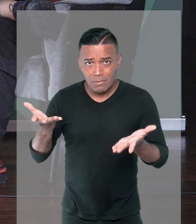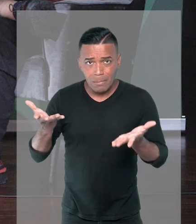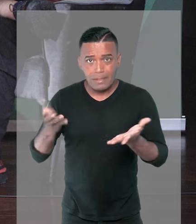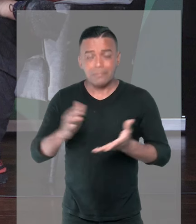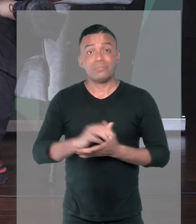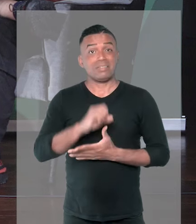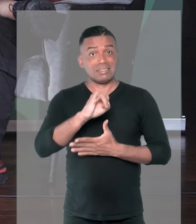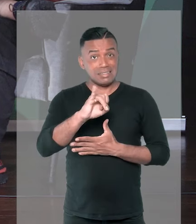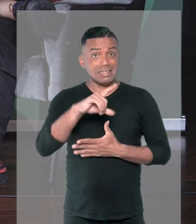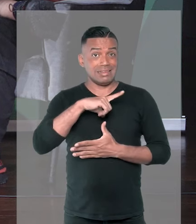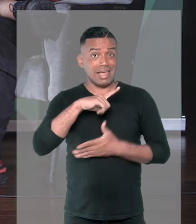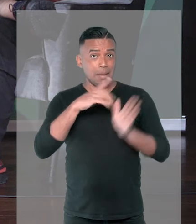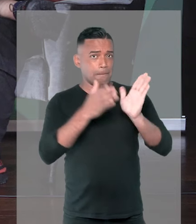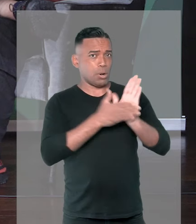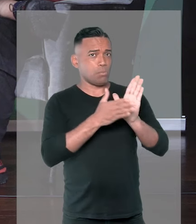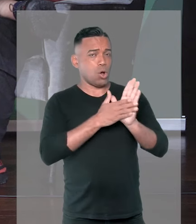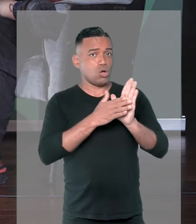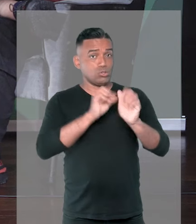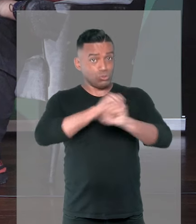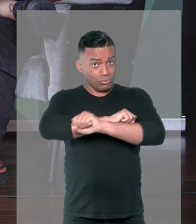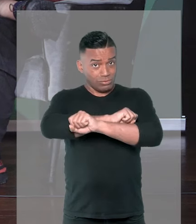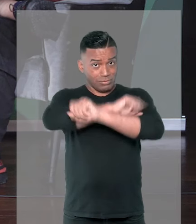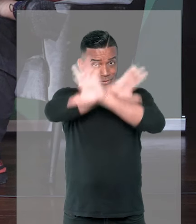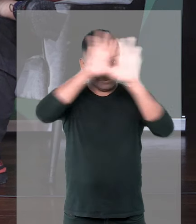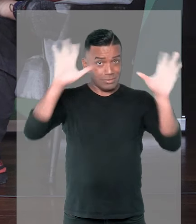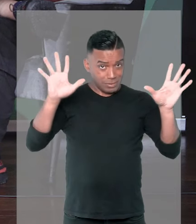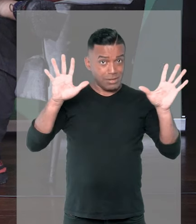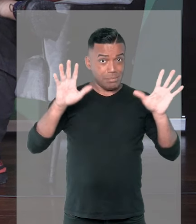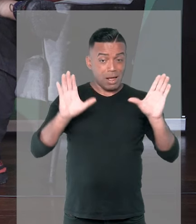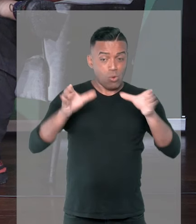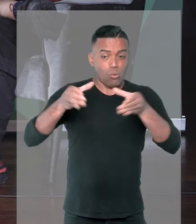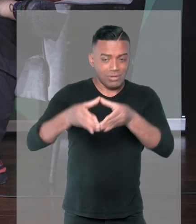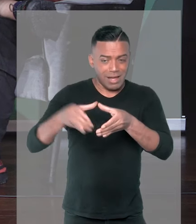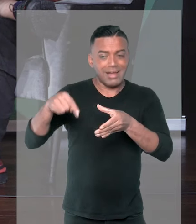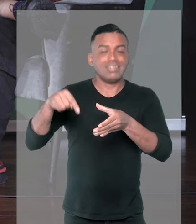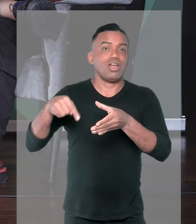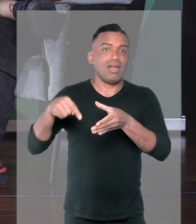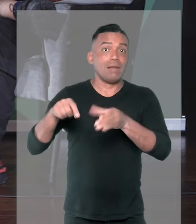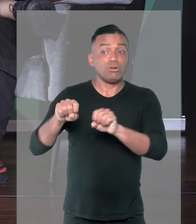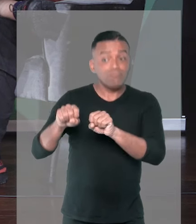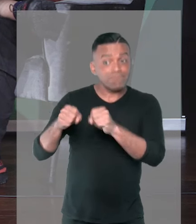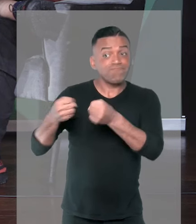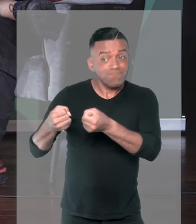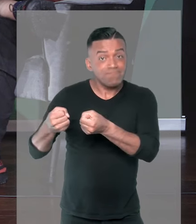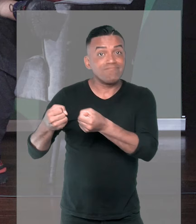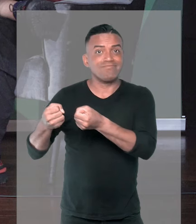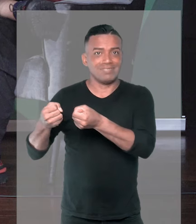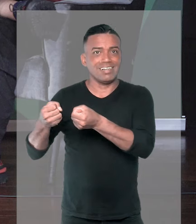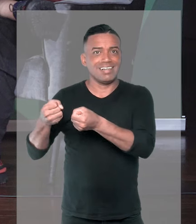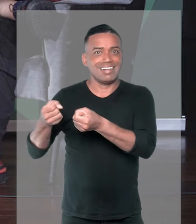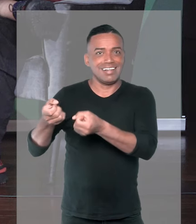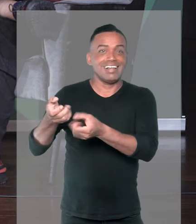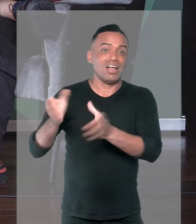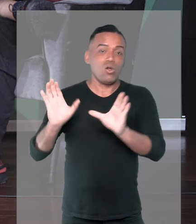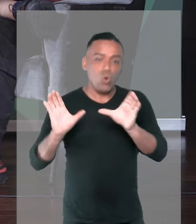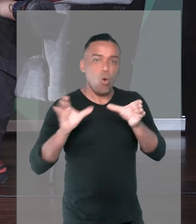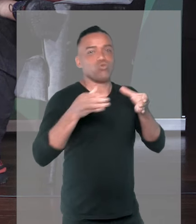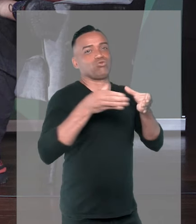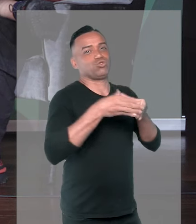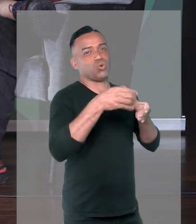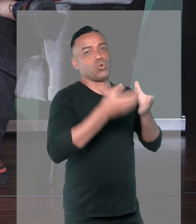um propósito transparente pra comunidade aquela comunidade pode se fortalecer com essa com esse conjunto